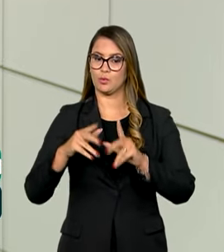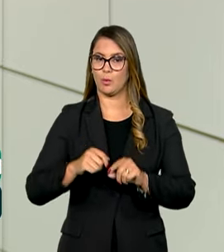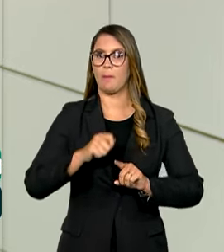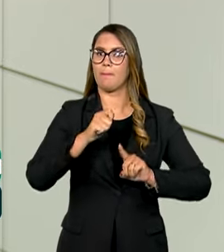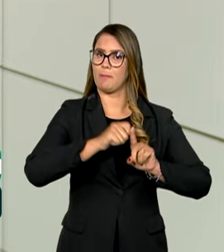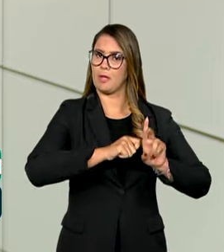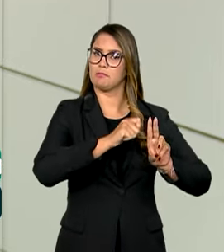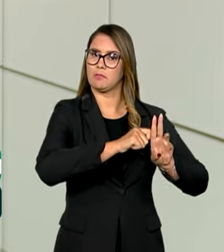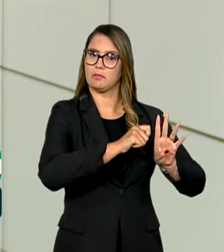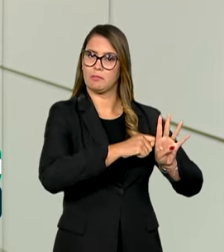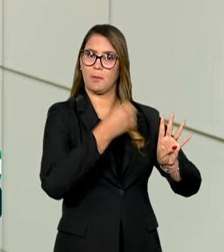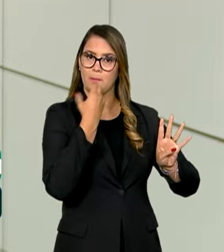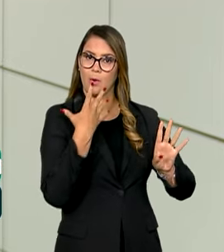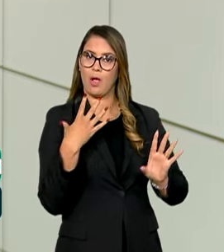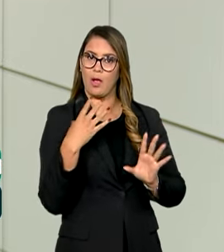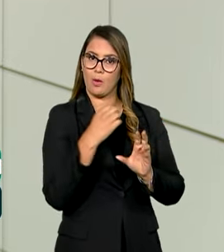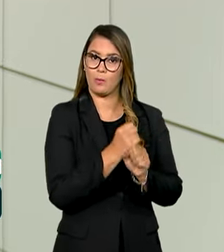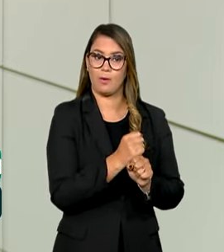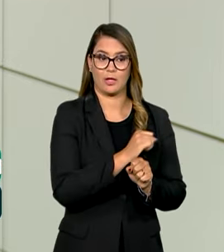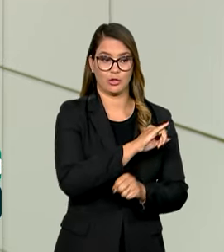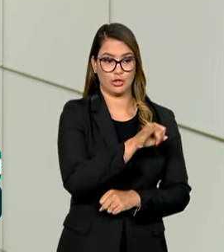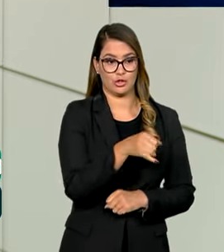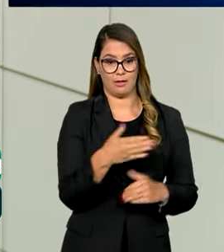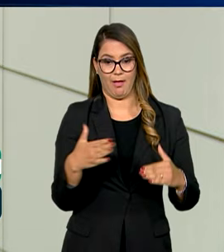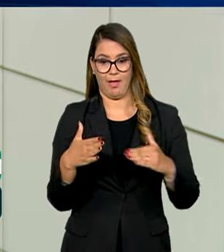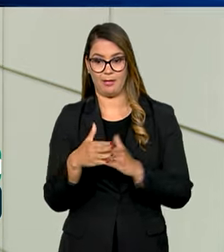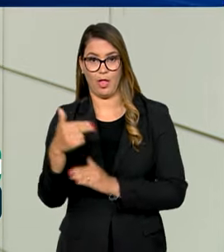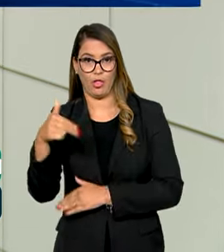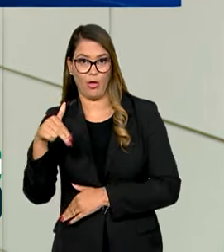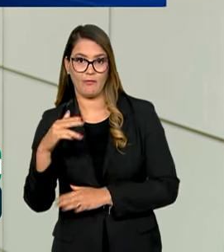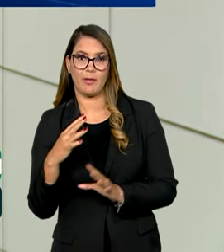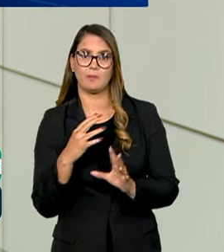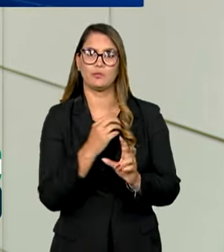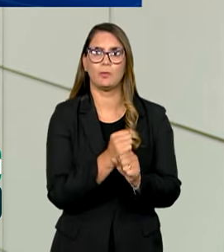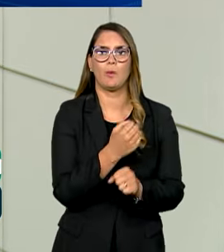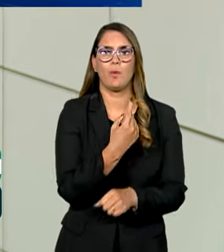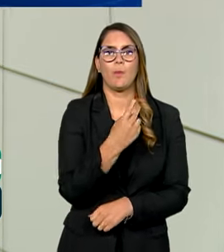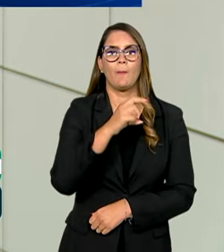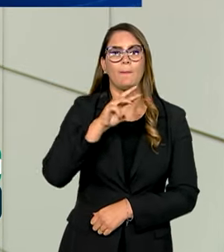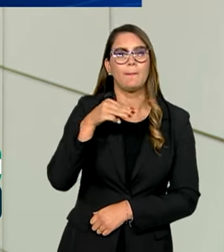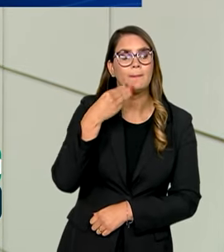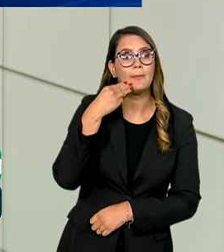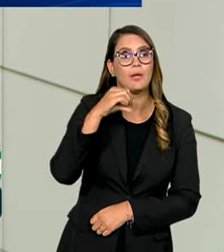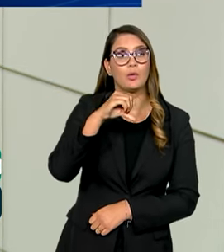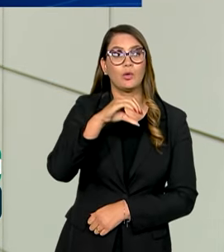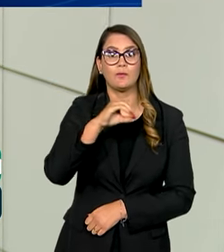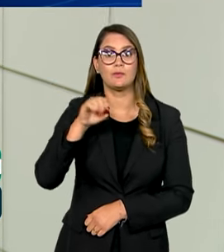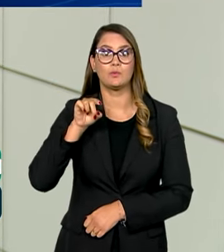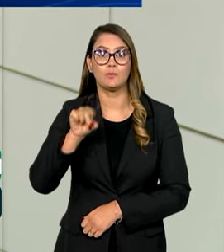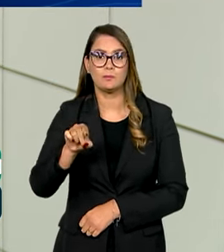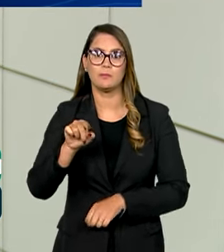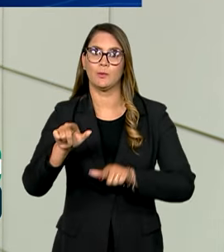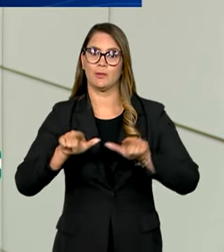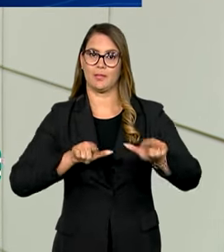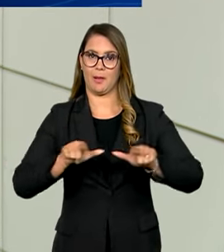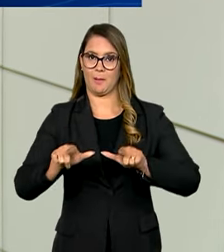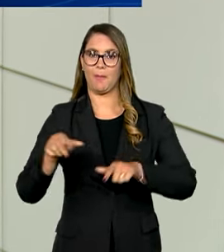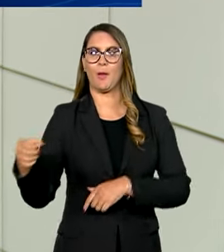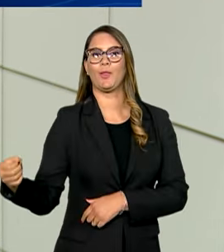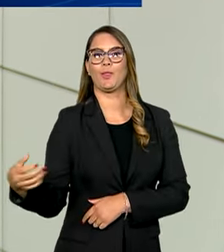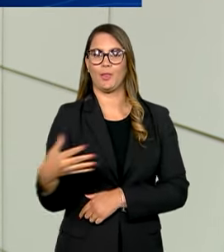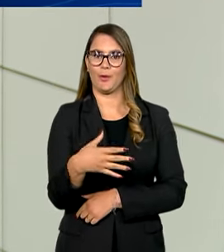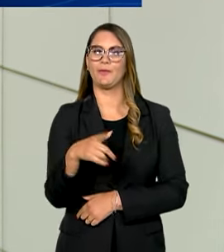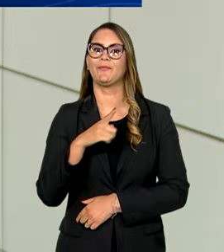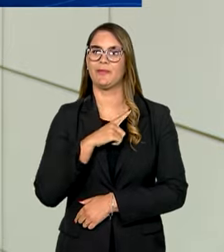meses. No acumulado de janeiro a novembro, mais de 1 milhão e 900 mil postos de trabalho foram